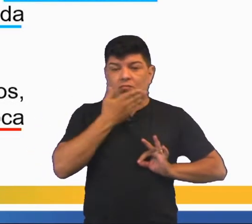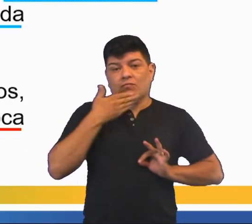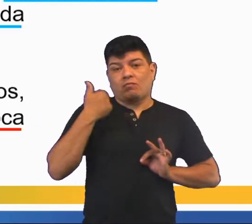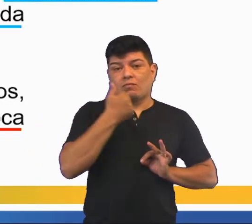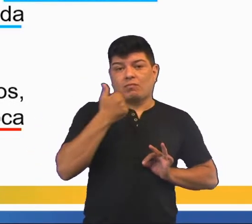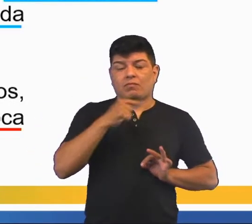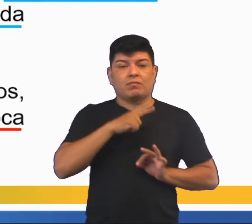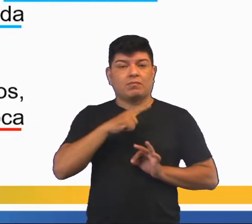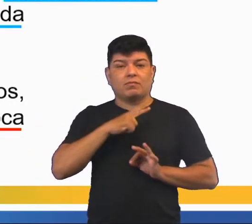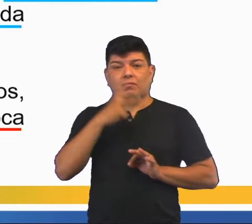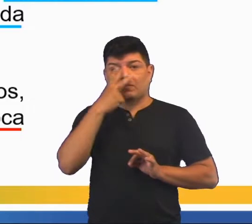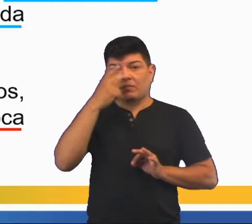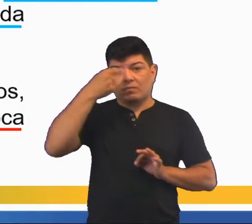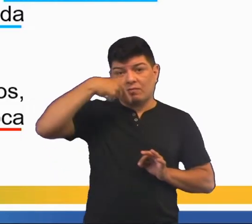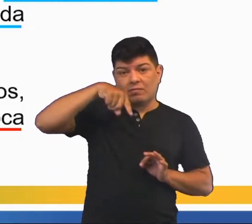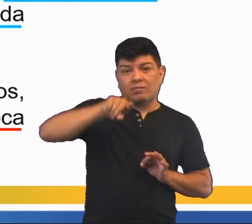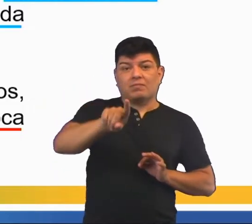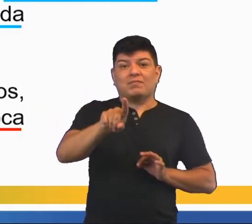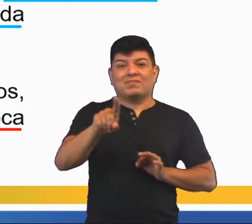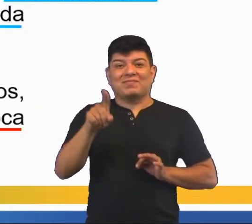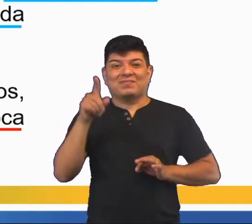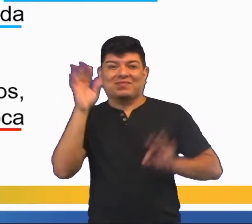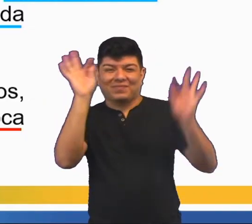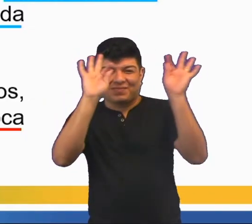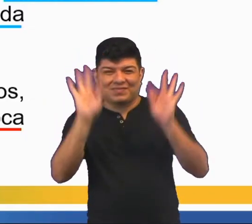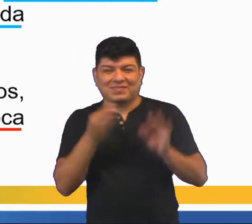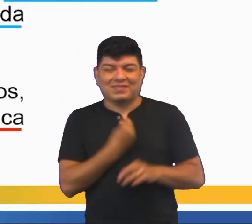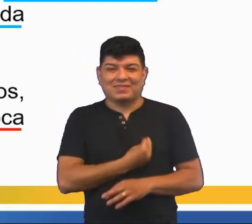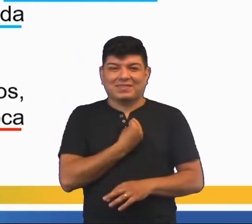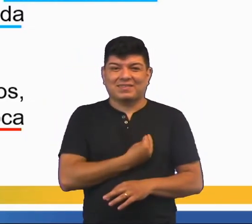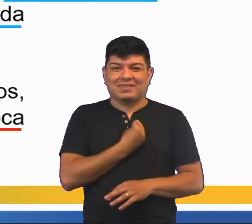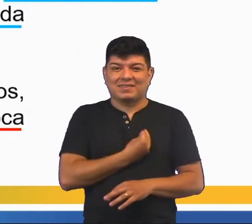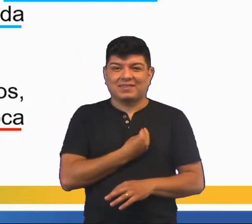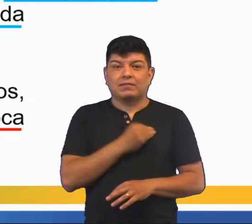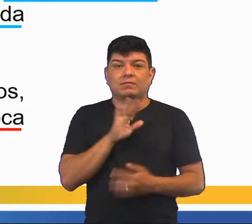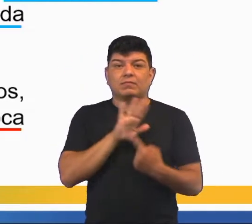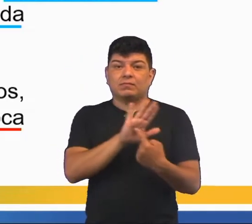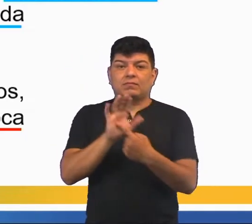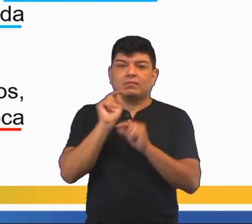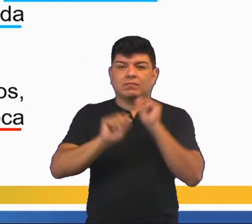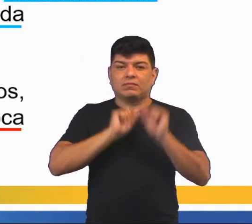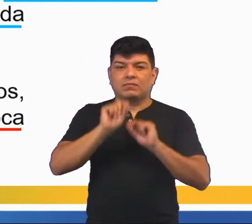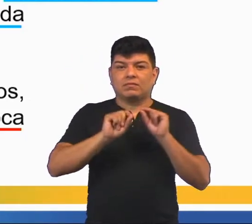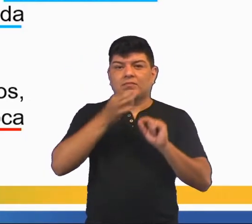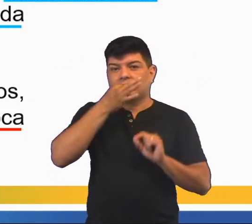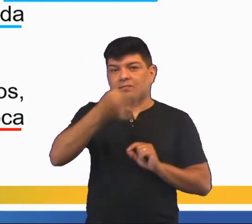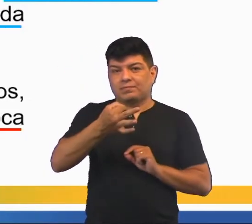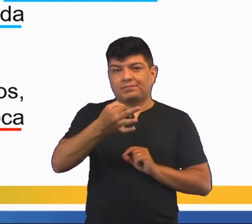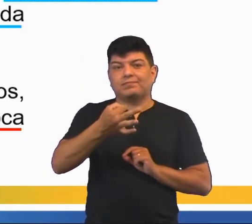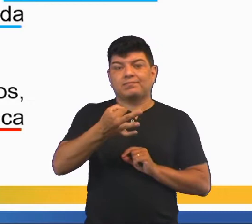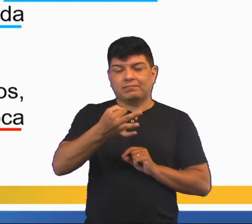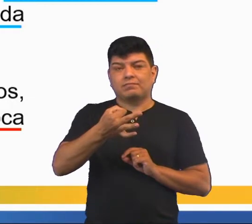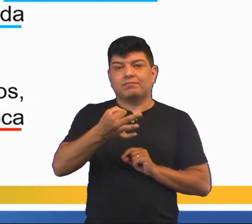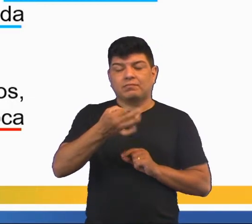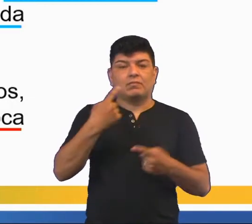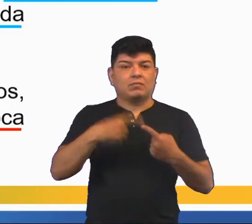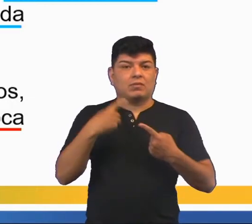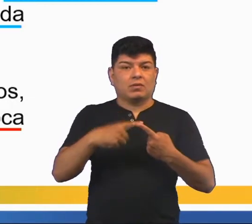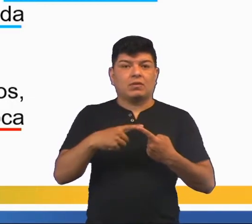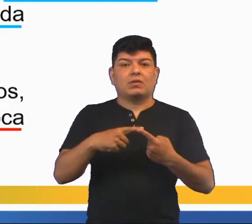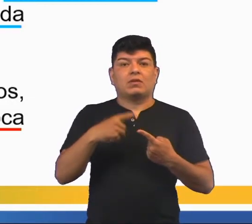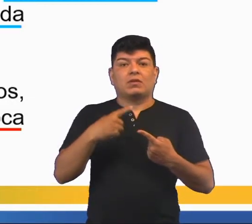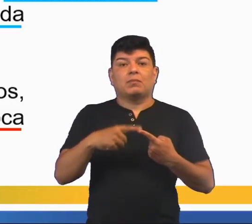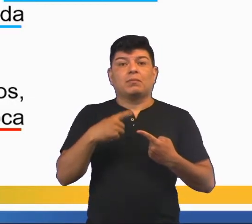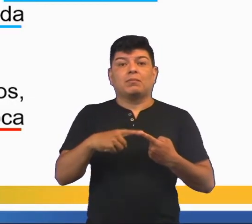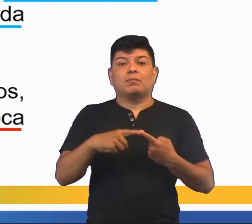melhores roupas e lá íamos nós, contentes da vida. Aqui está expressando uma opinião. Por quê?